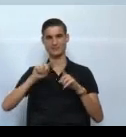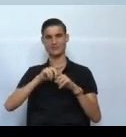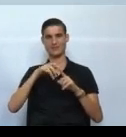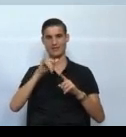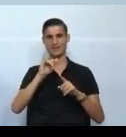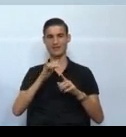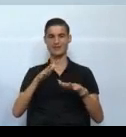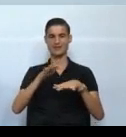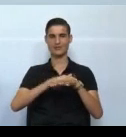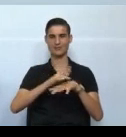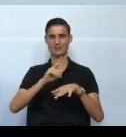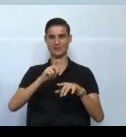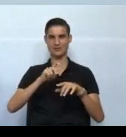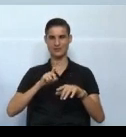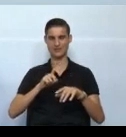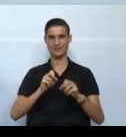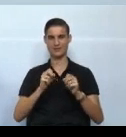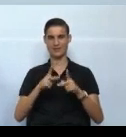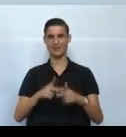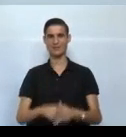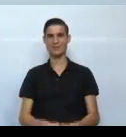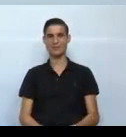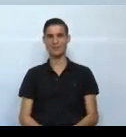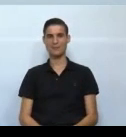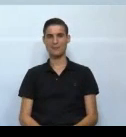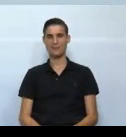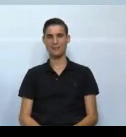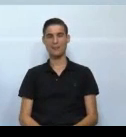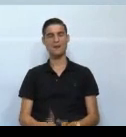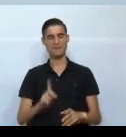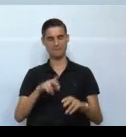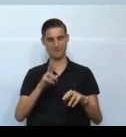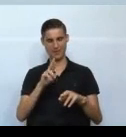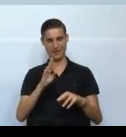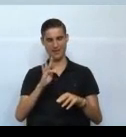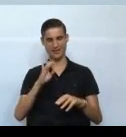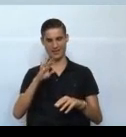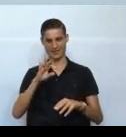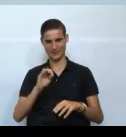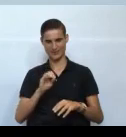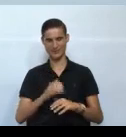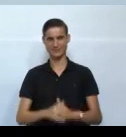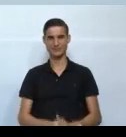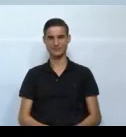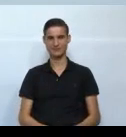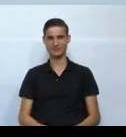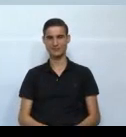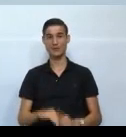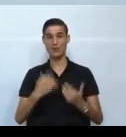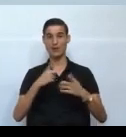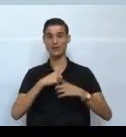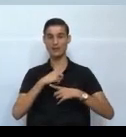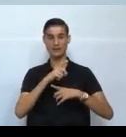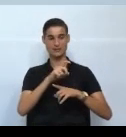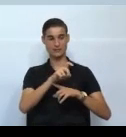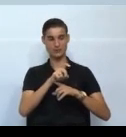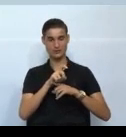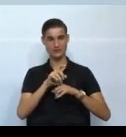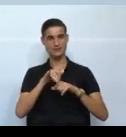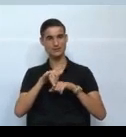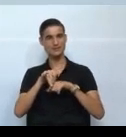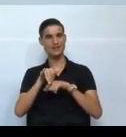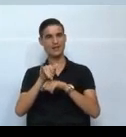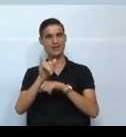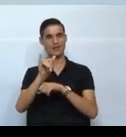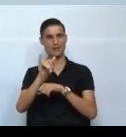de y sobre x. Tudo bem? Então, isso em função de r θ. Agora, quando a gente tem x e